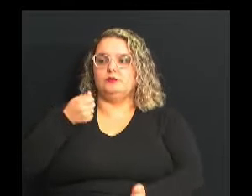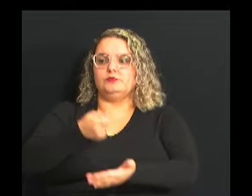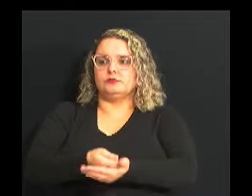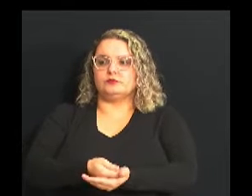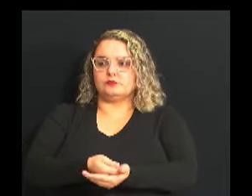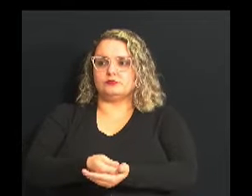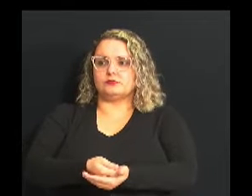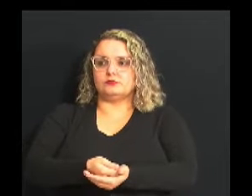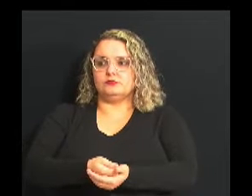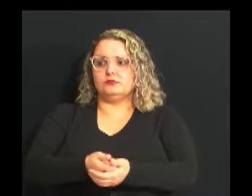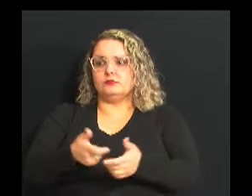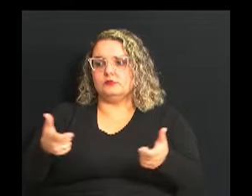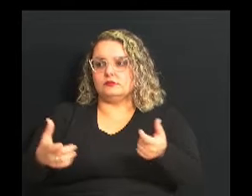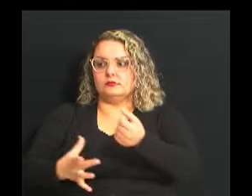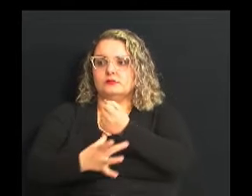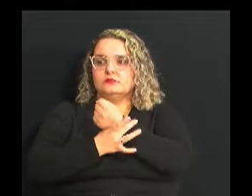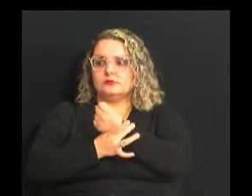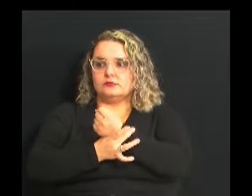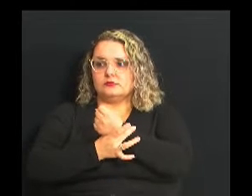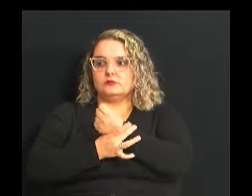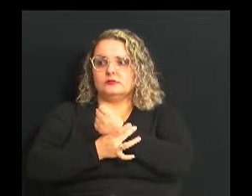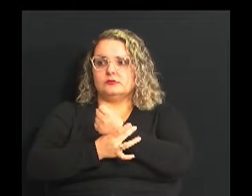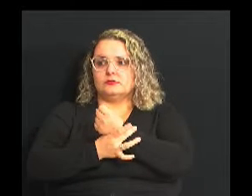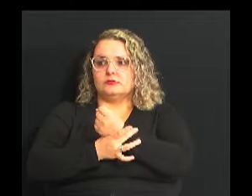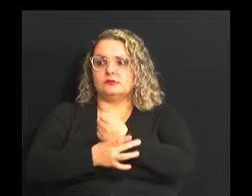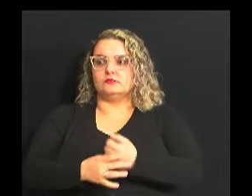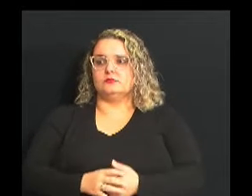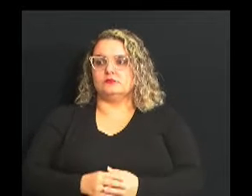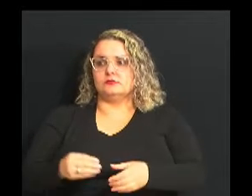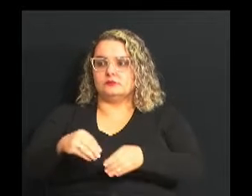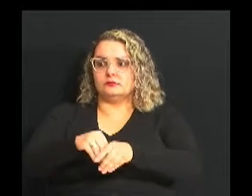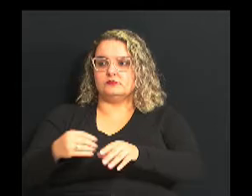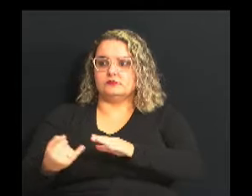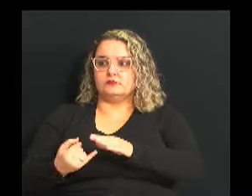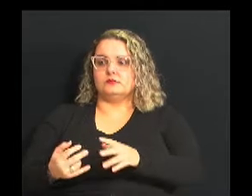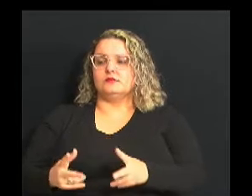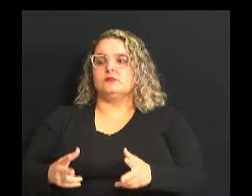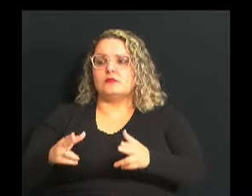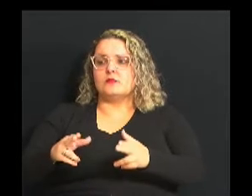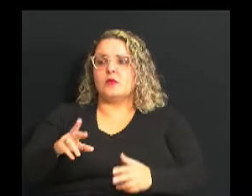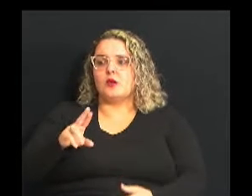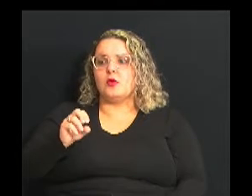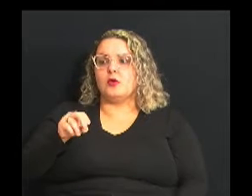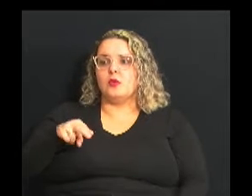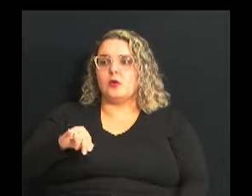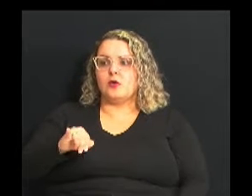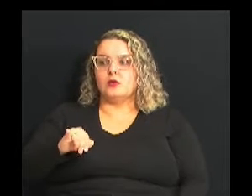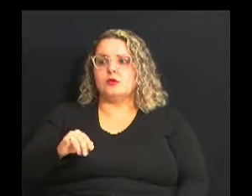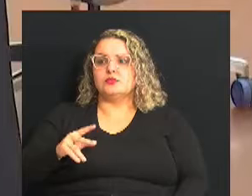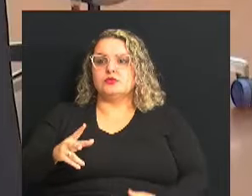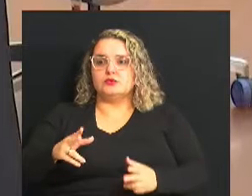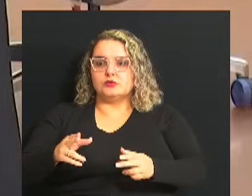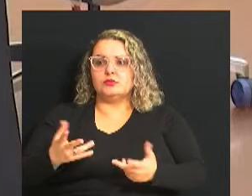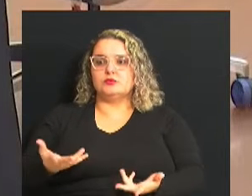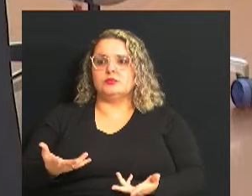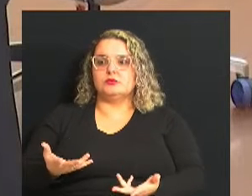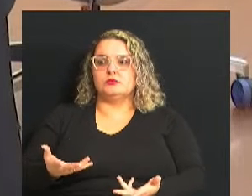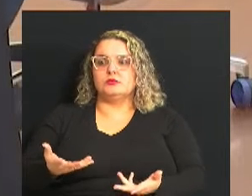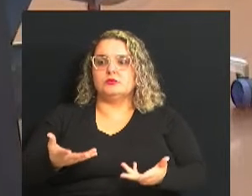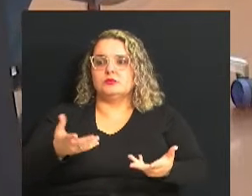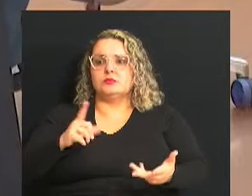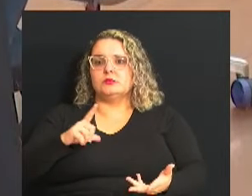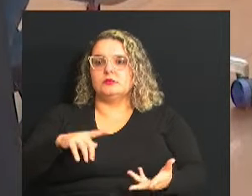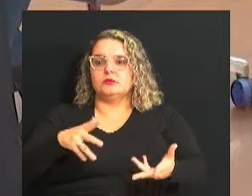maior segurança mesmo dentro da instituição. Rony, só te interrompendo um pouquinho. Agora que eu estou vendo que nós temos ali convidados,